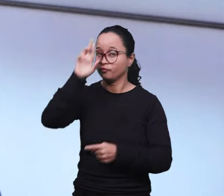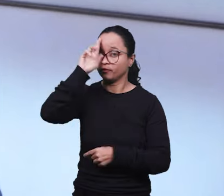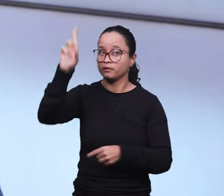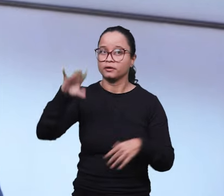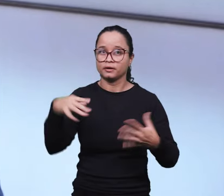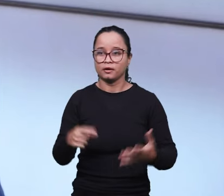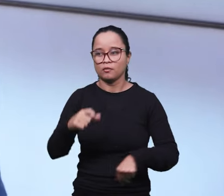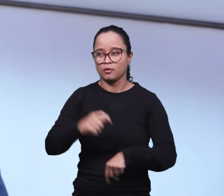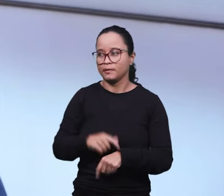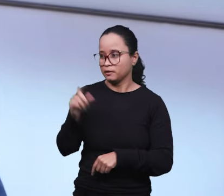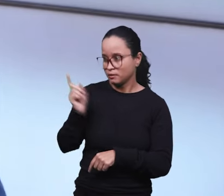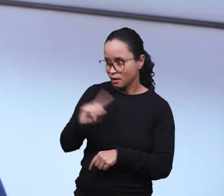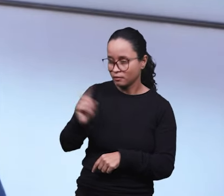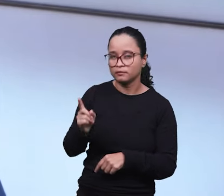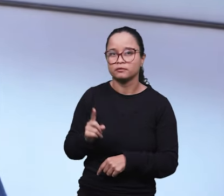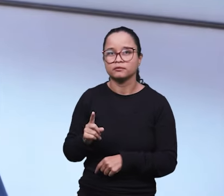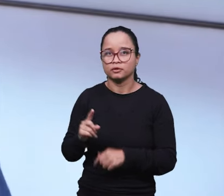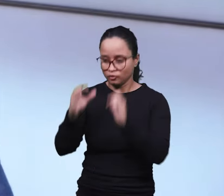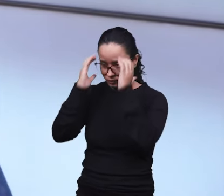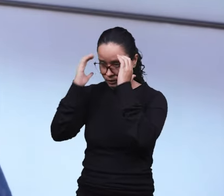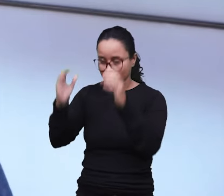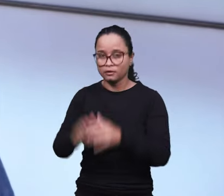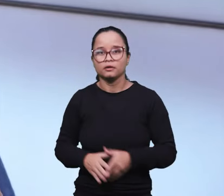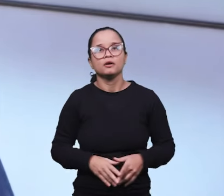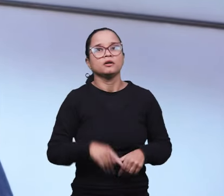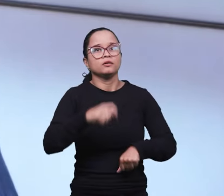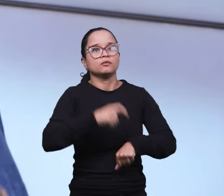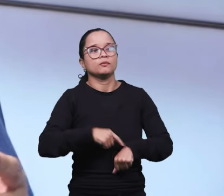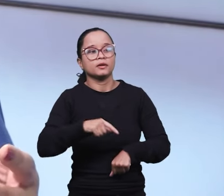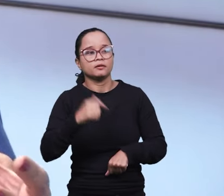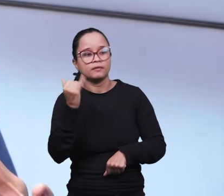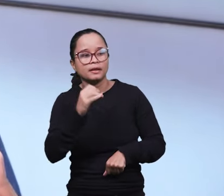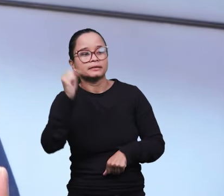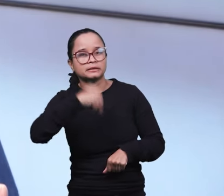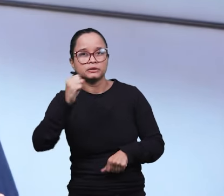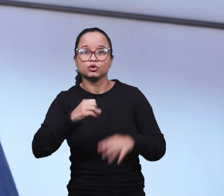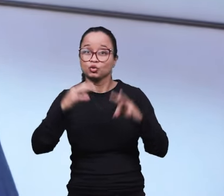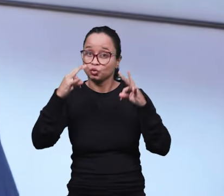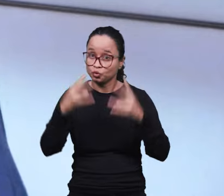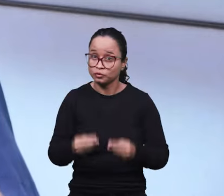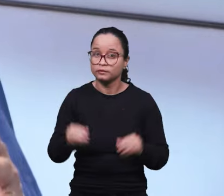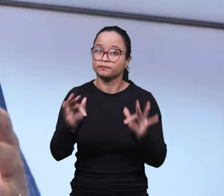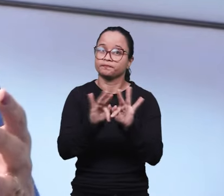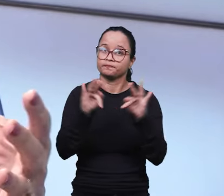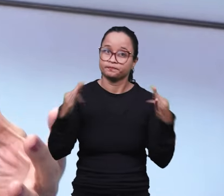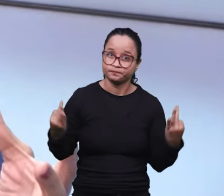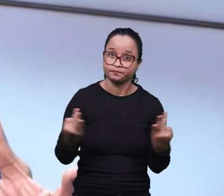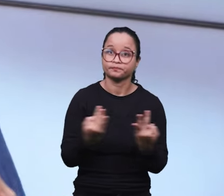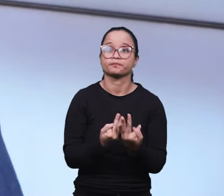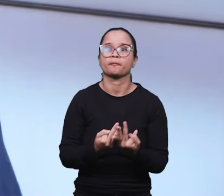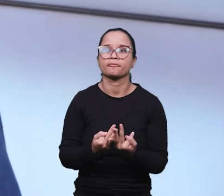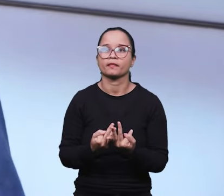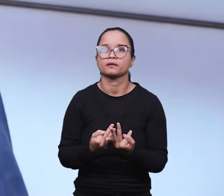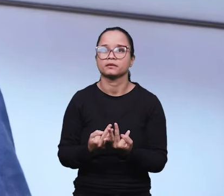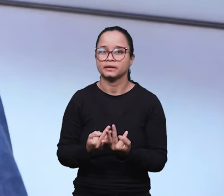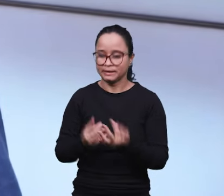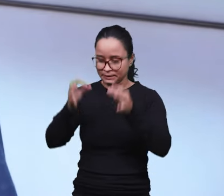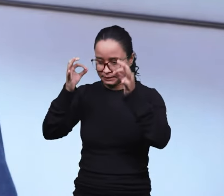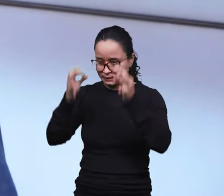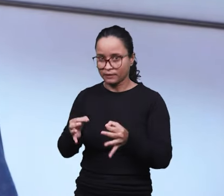de dizer não foi dito não e foi obedecido no momento de dizer sim toda a família estava convertida